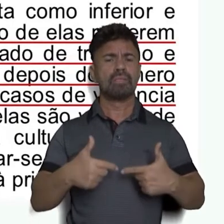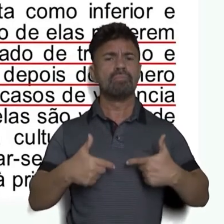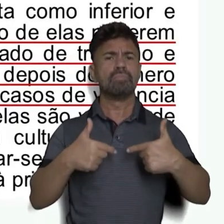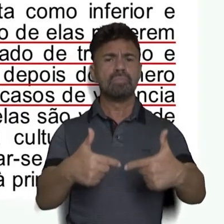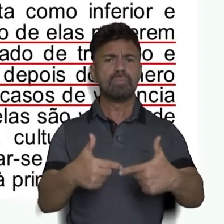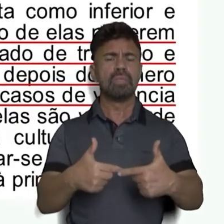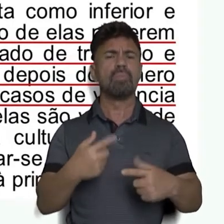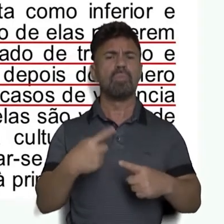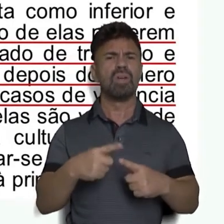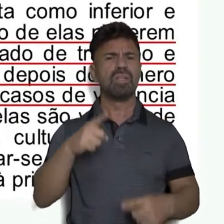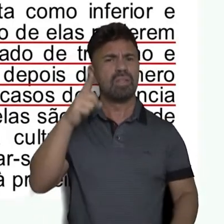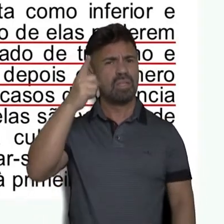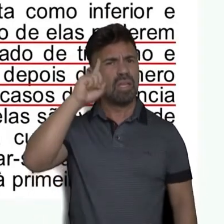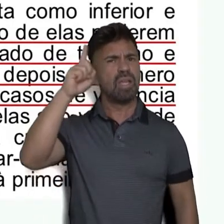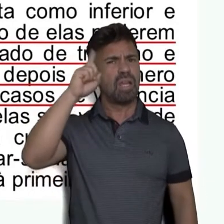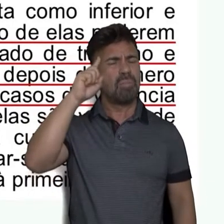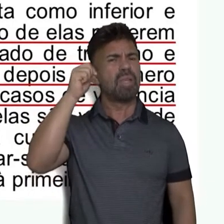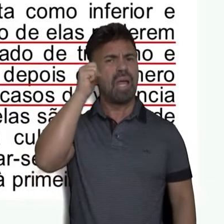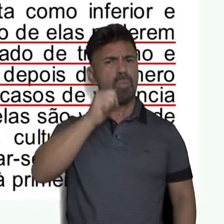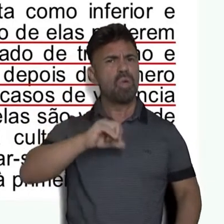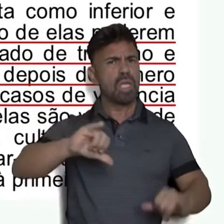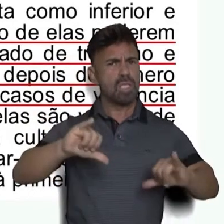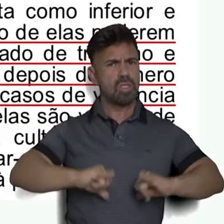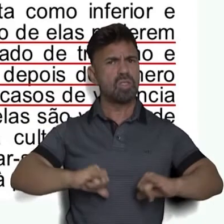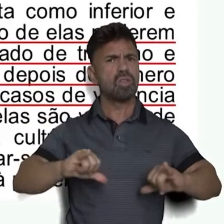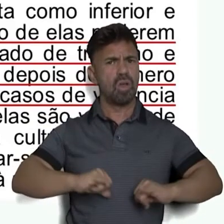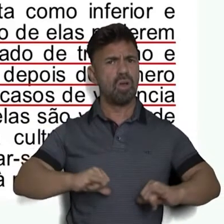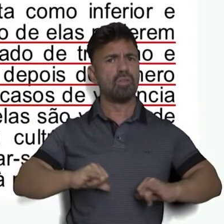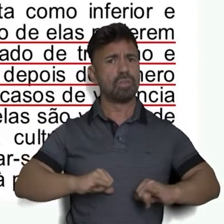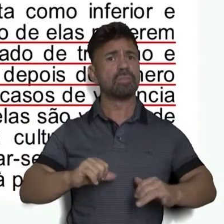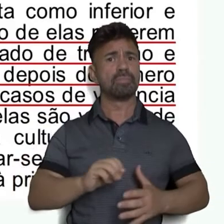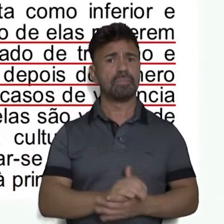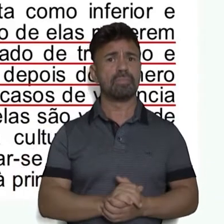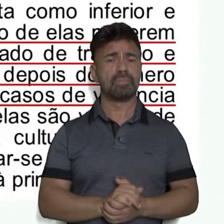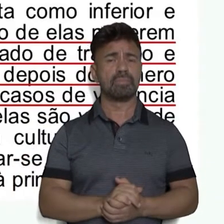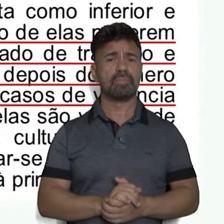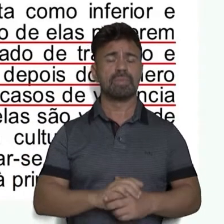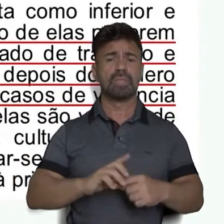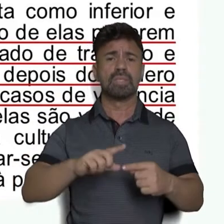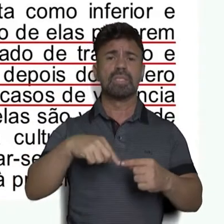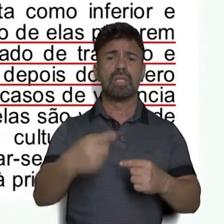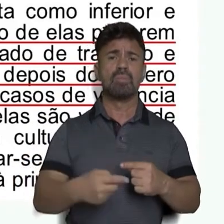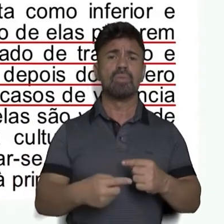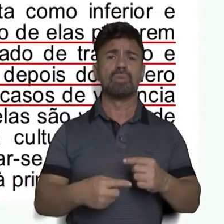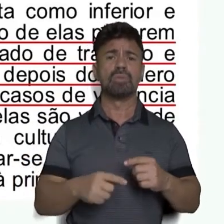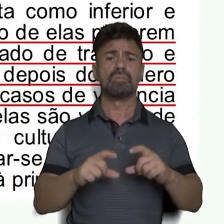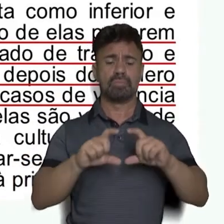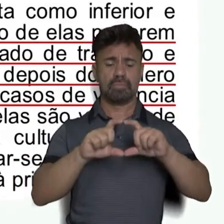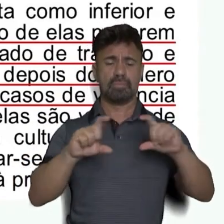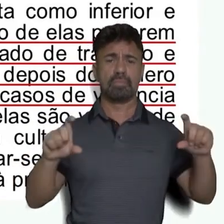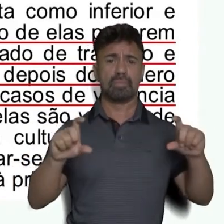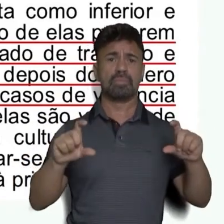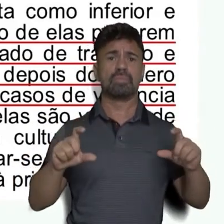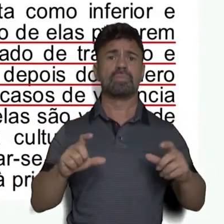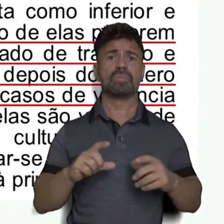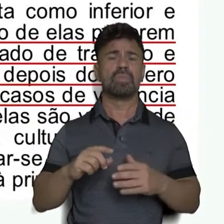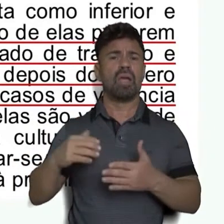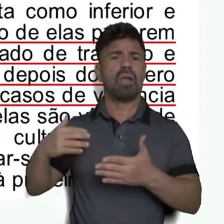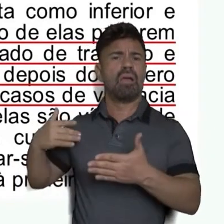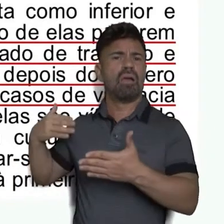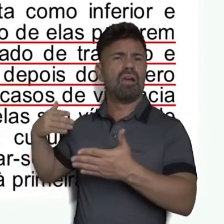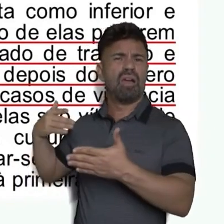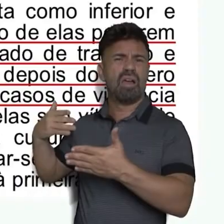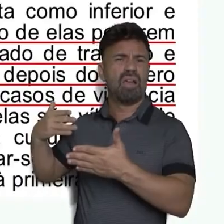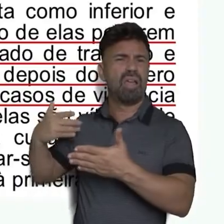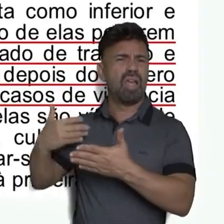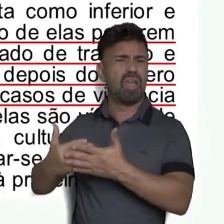que diariamente as mulheres são vítimas dessa questão. Em seguida, outra parte que eu destaquei foi o legado